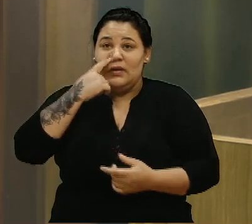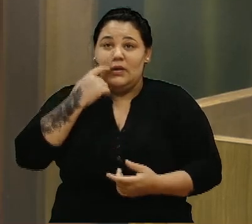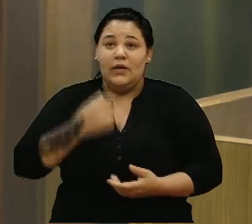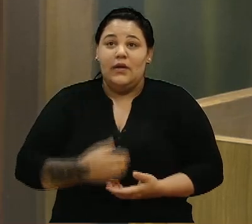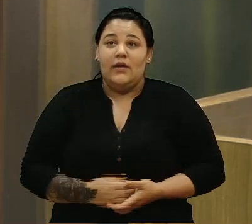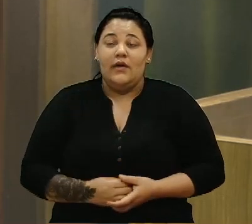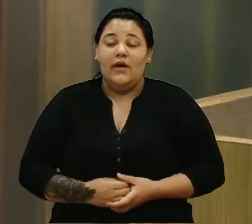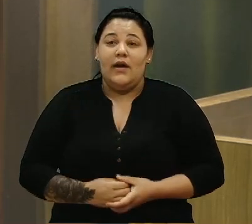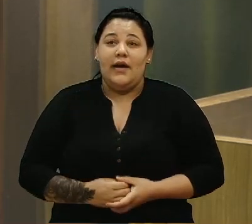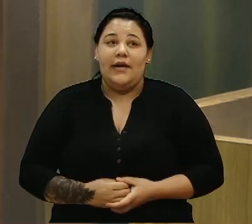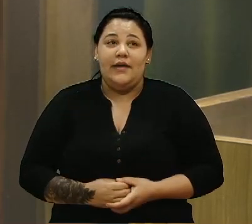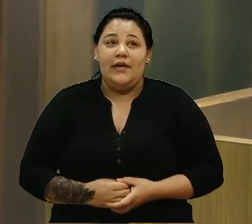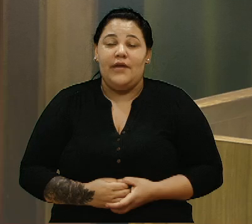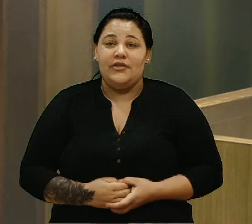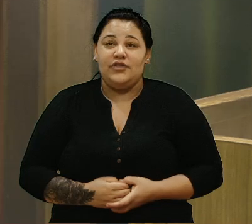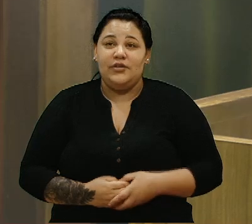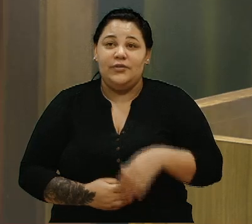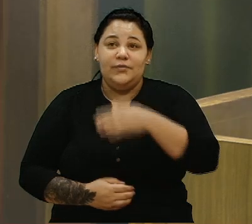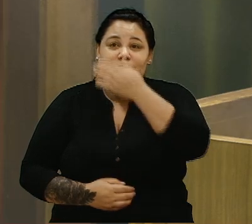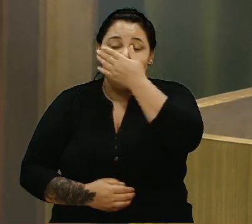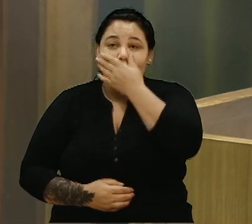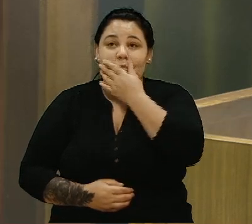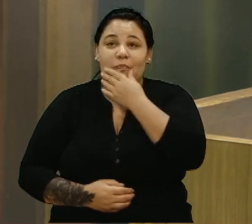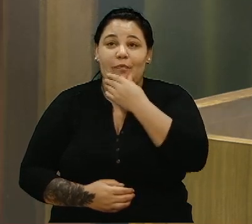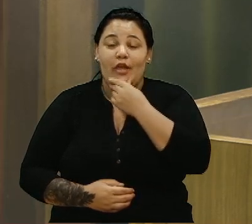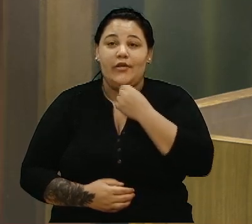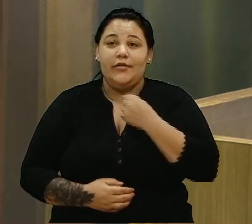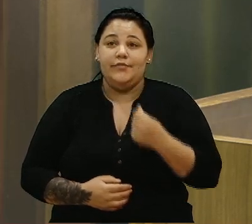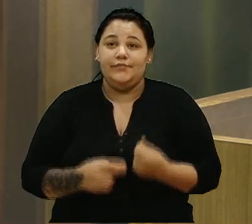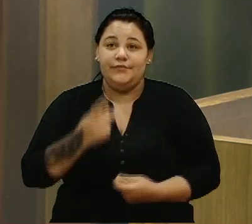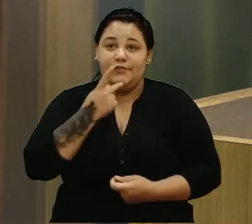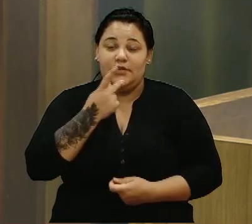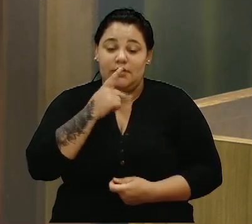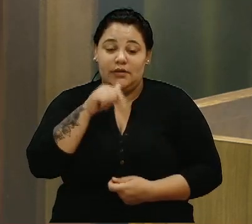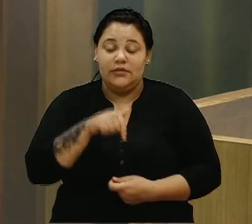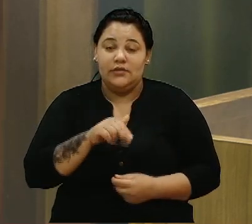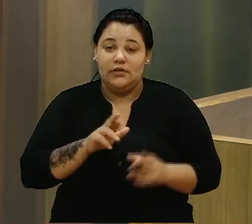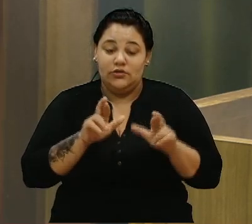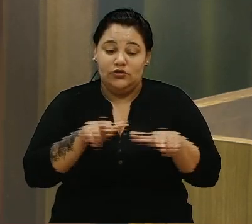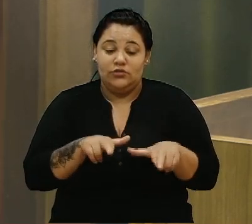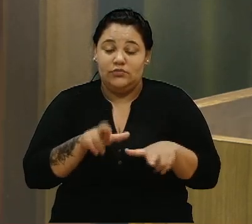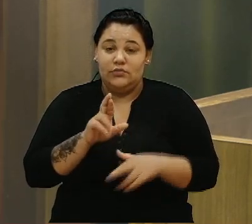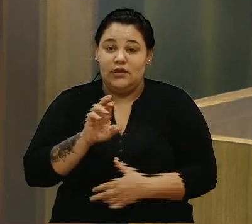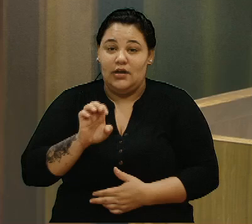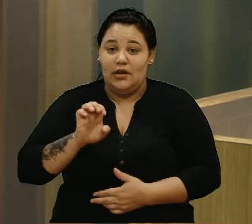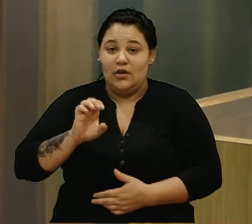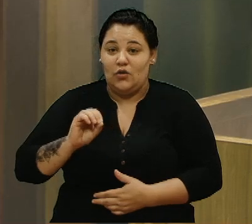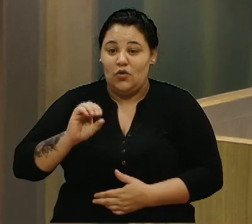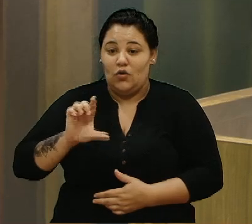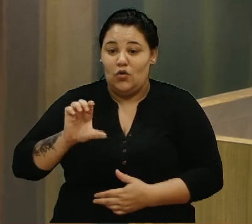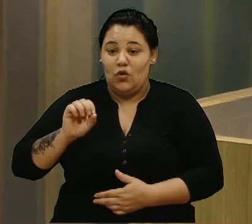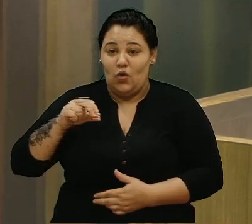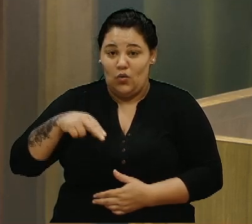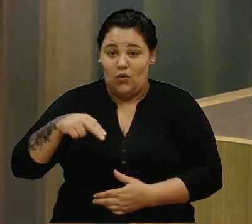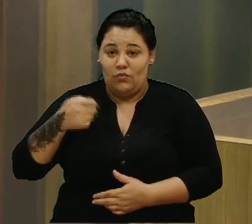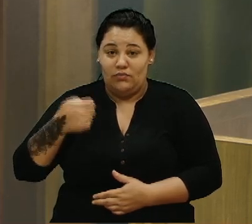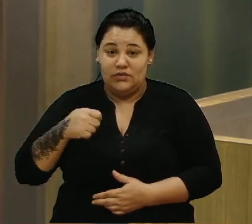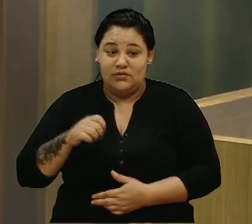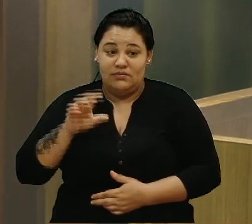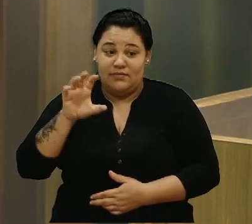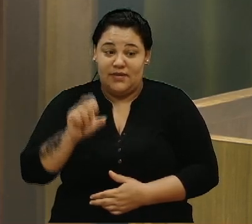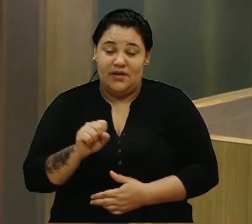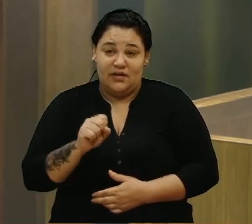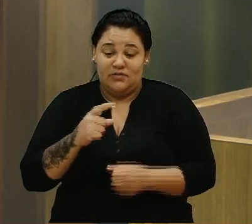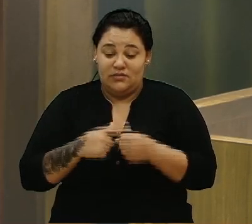de ampliação das escolas? Dessas que eu falei aqui, pegando na região Reolon. Tem como ampliar no